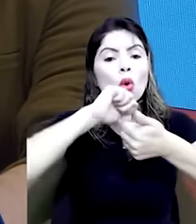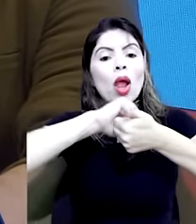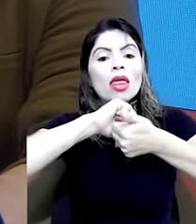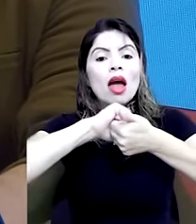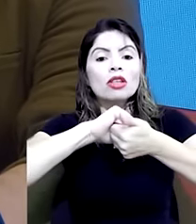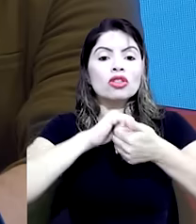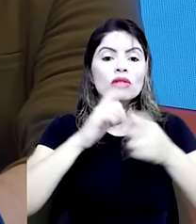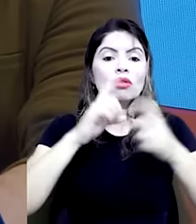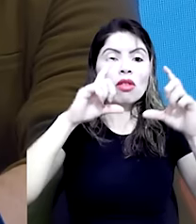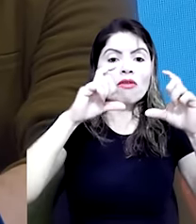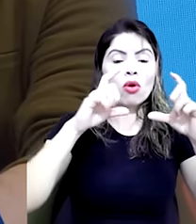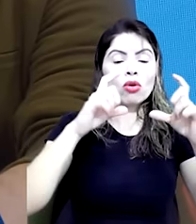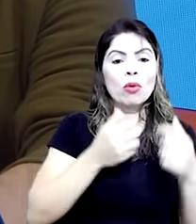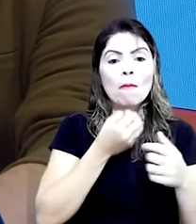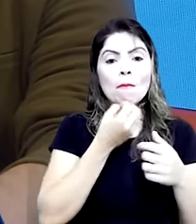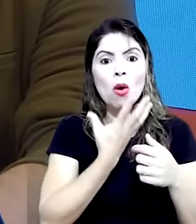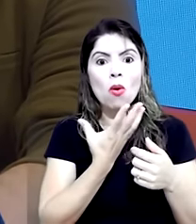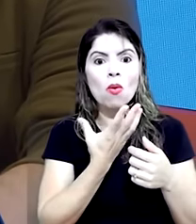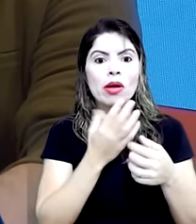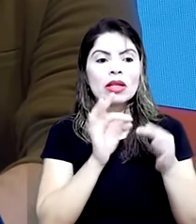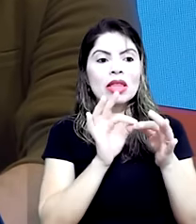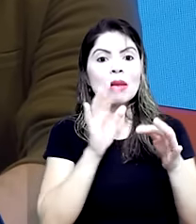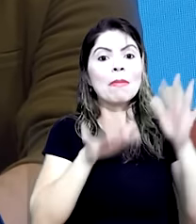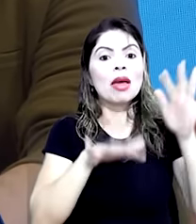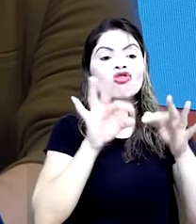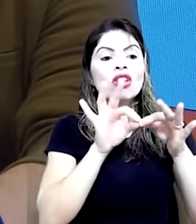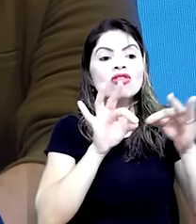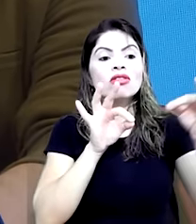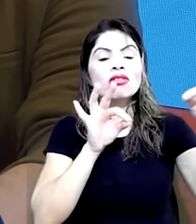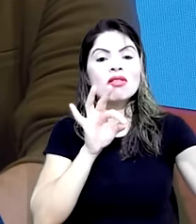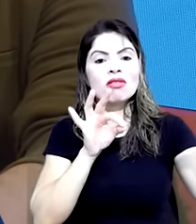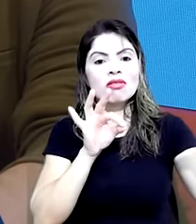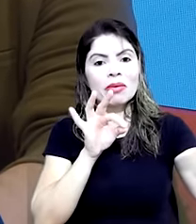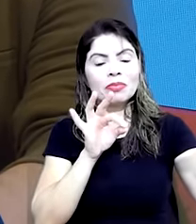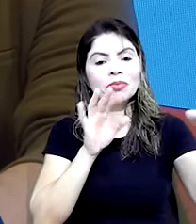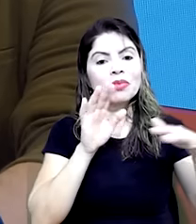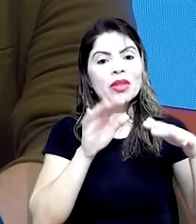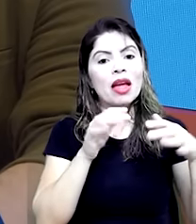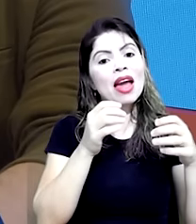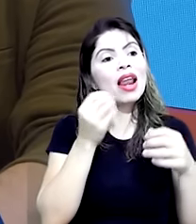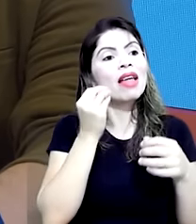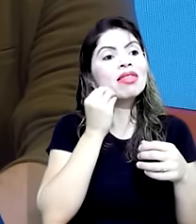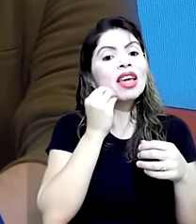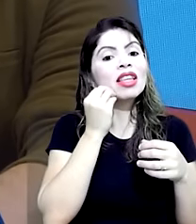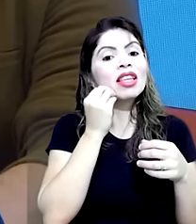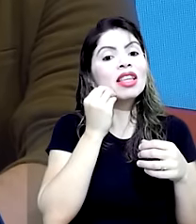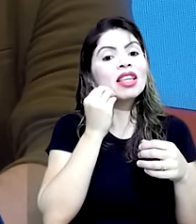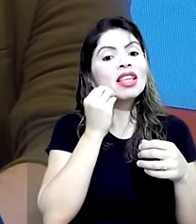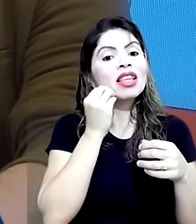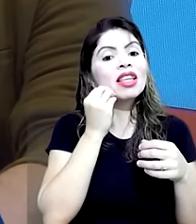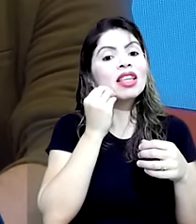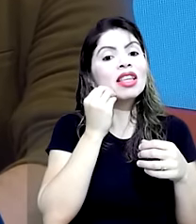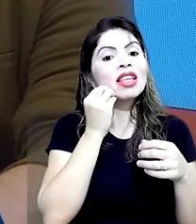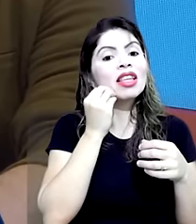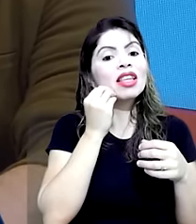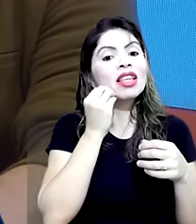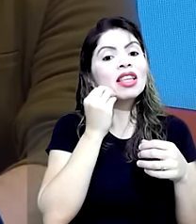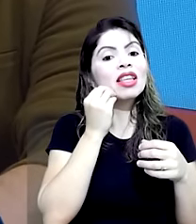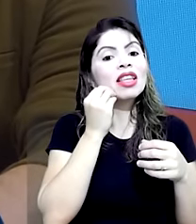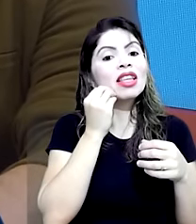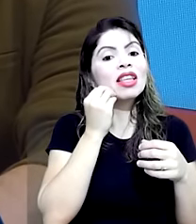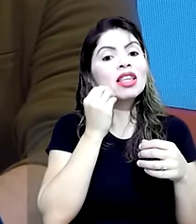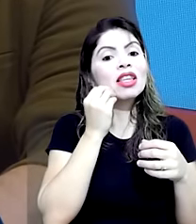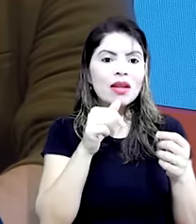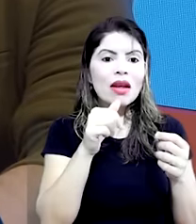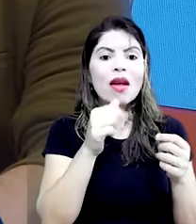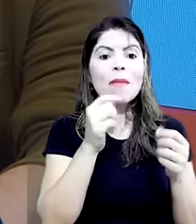que seria da foto da a distância que está e acabam tentando dar um zoom Então falou Dá um passinho mais pra frente chega um pouquinho mais perto já